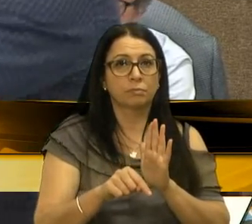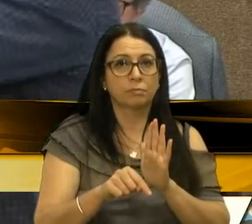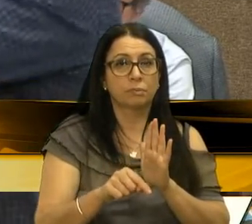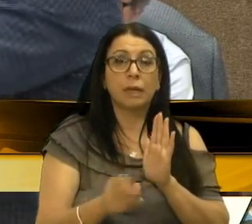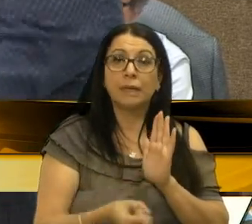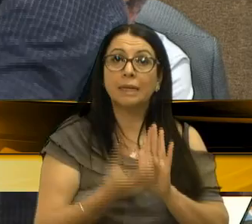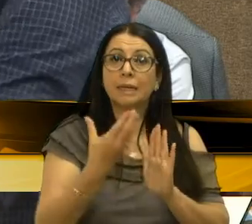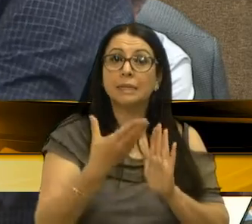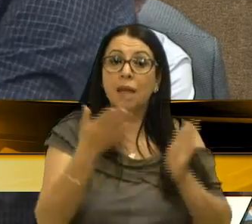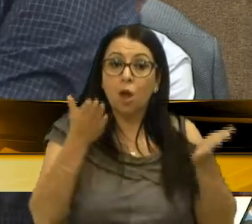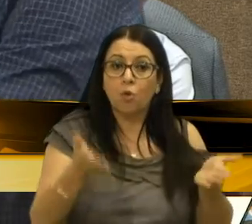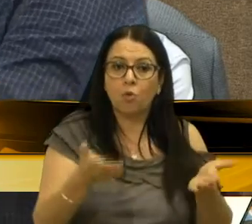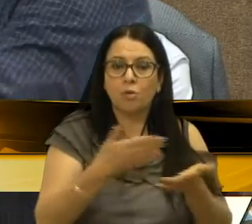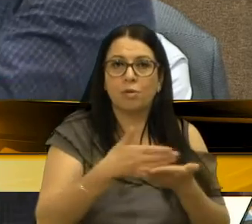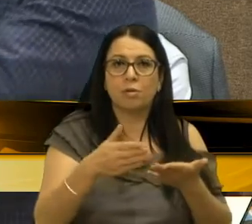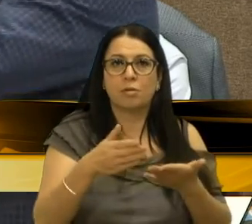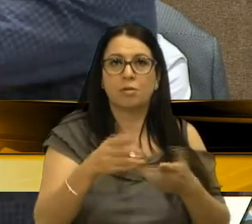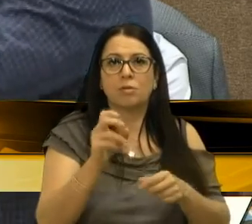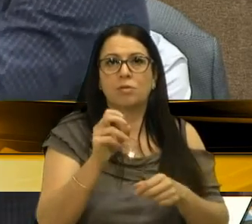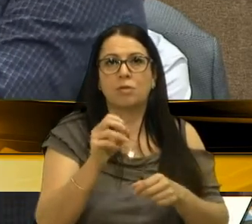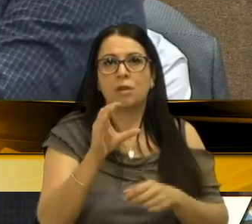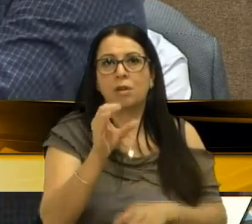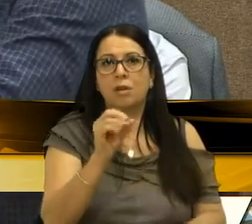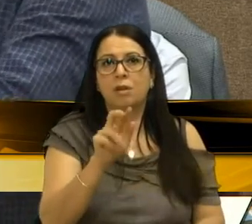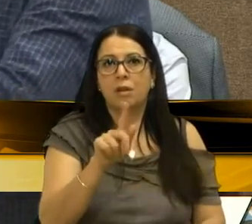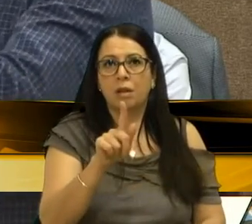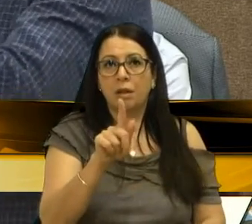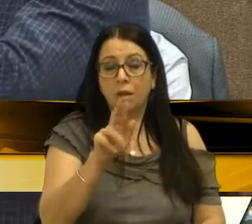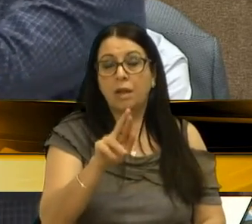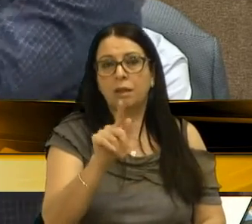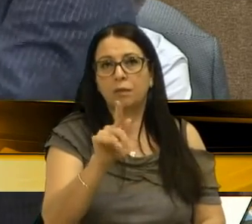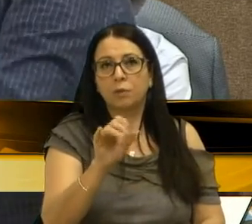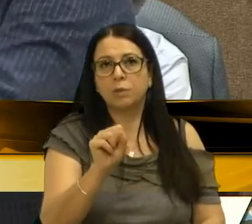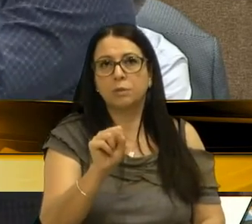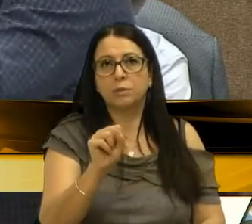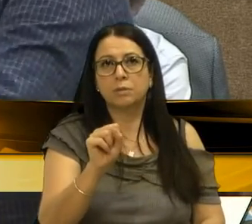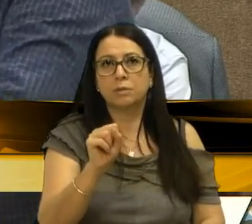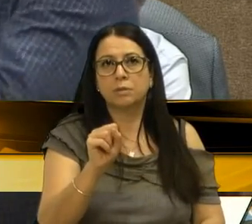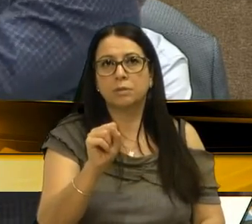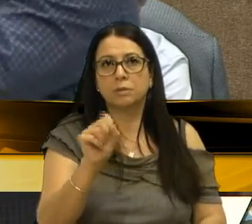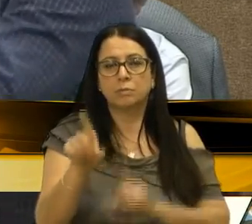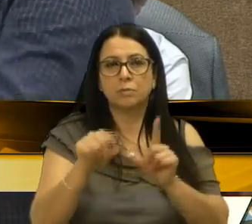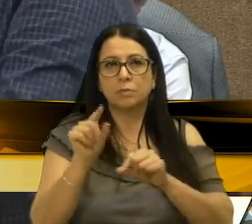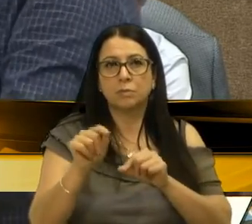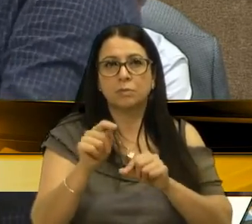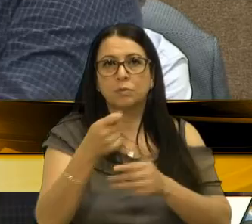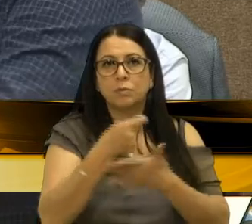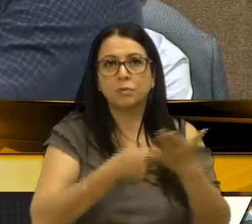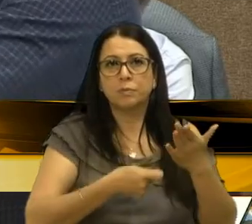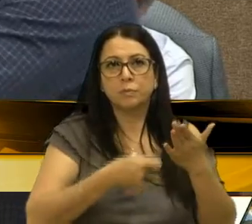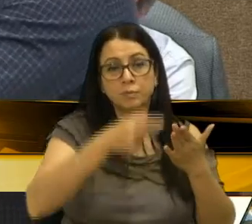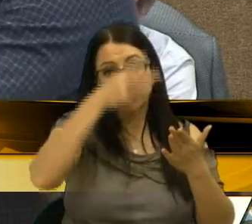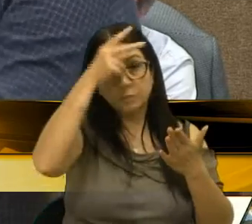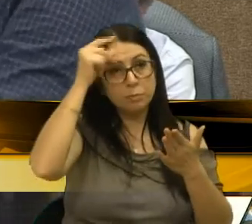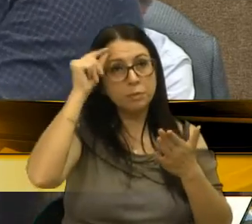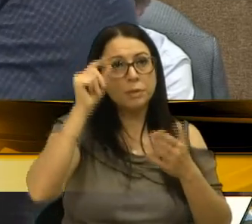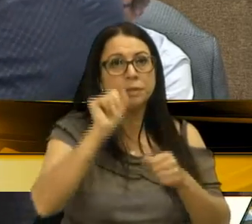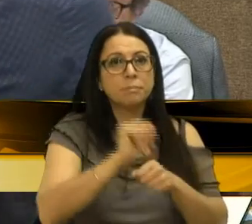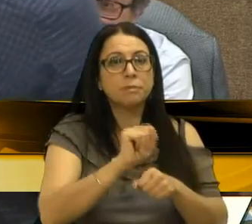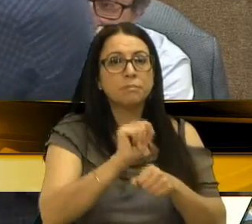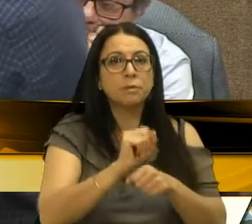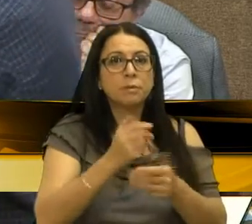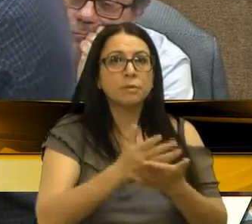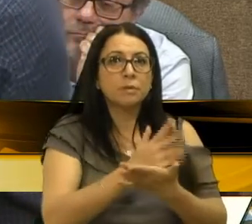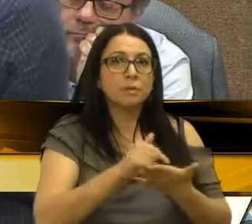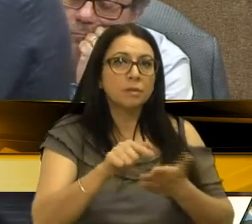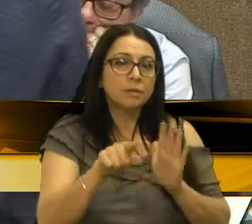criação imediata, inclusive de cargos, né, inclusive de processos seletivos através de concurso público, que estão aguardando a aprovação